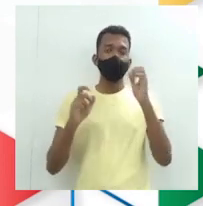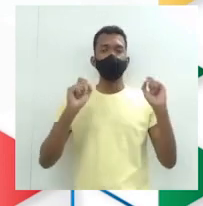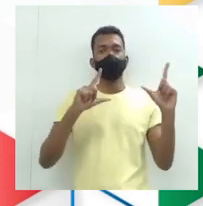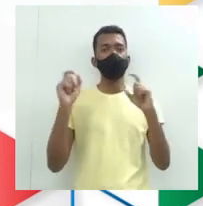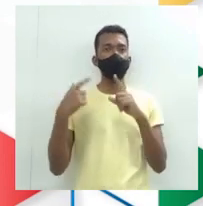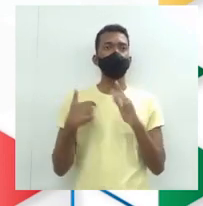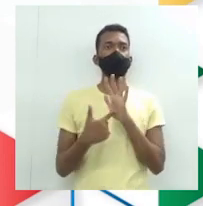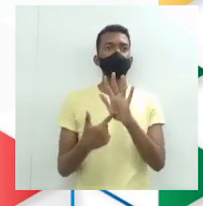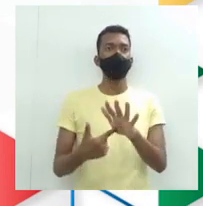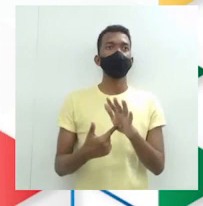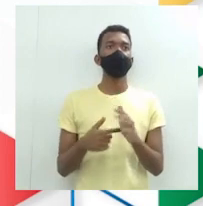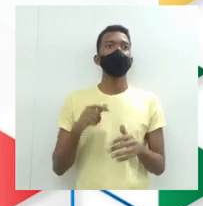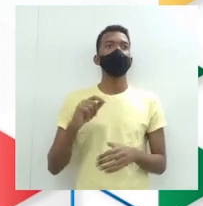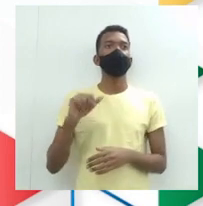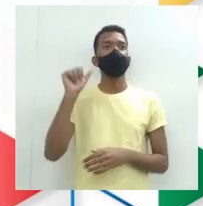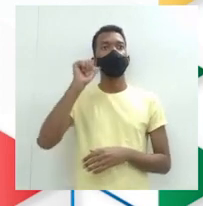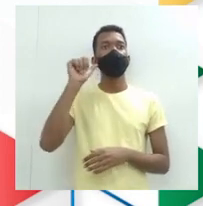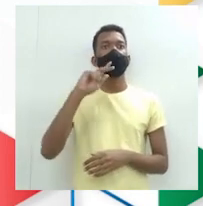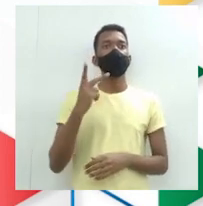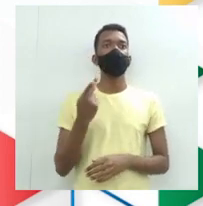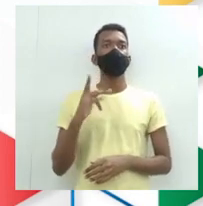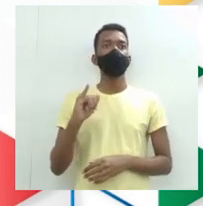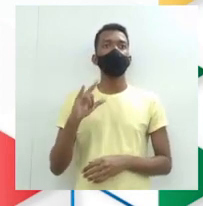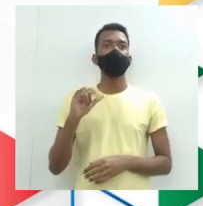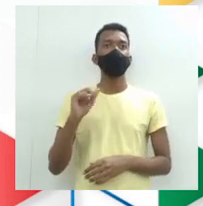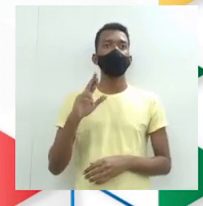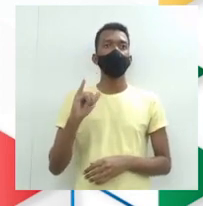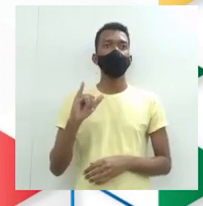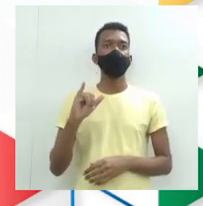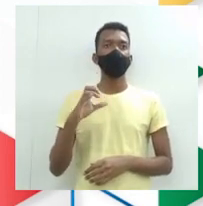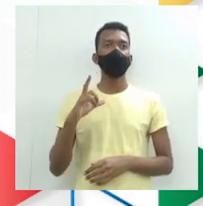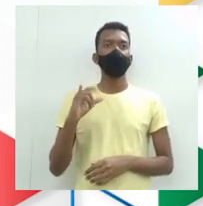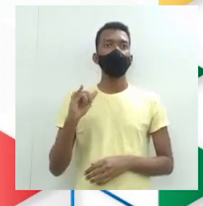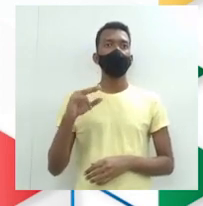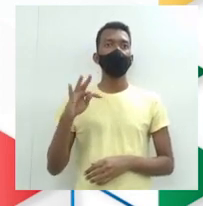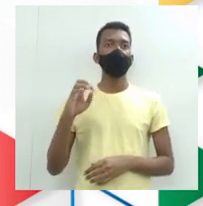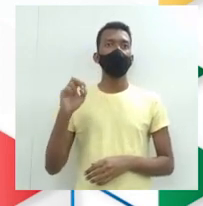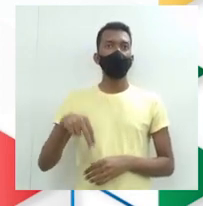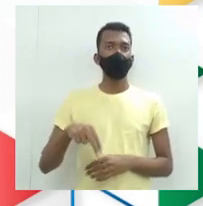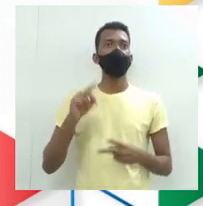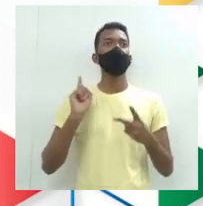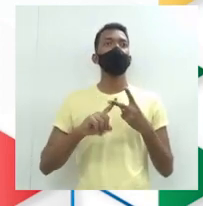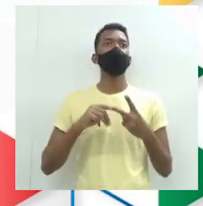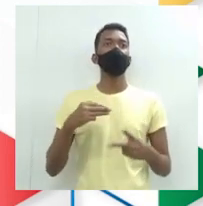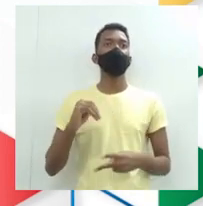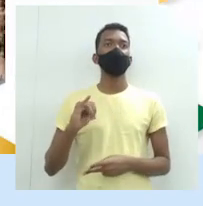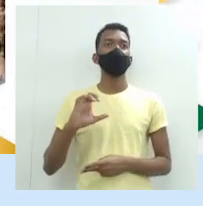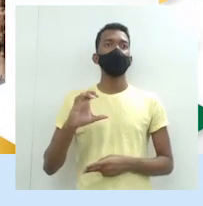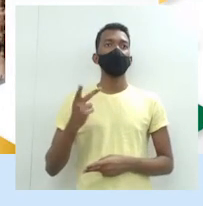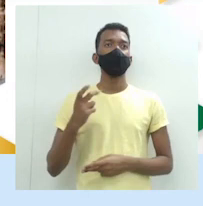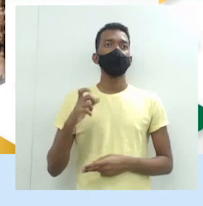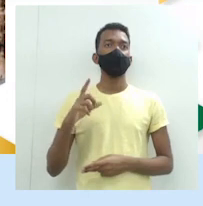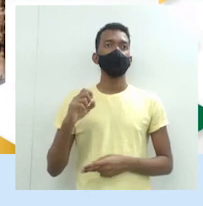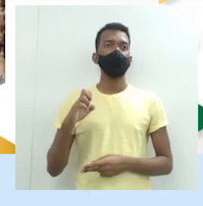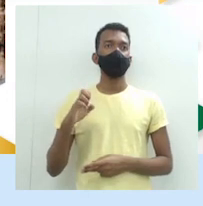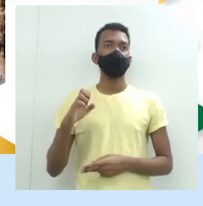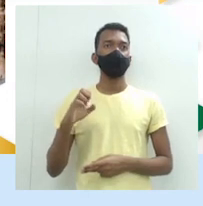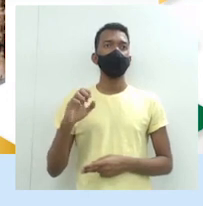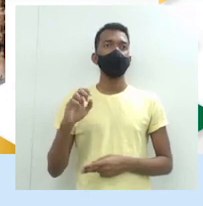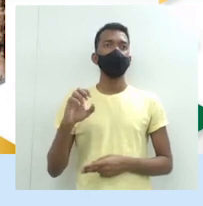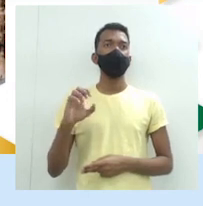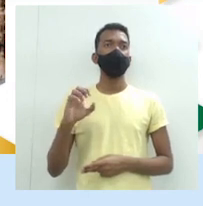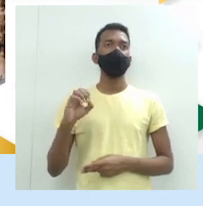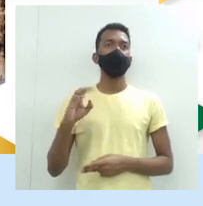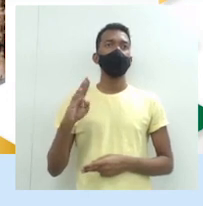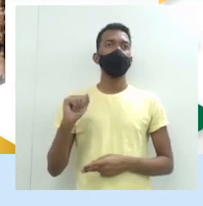imagem. Hillary Clinton e Michelle Obama. Foram duas figuras utilizadas como tantas outras